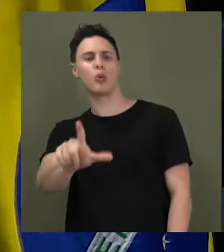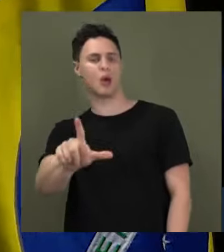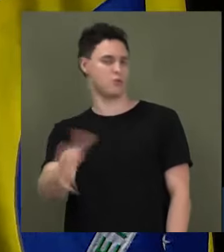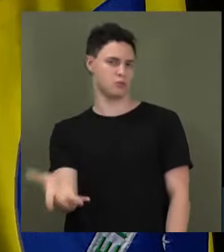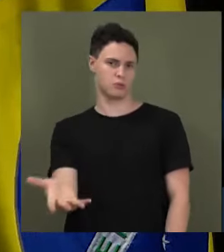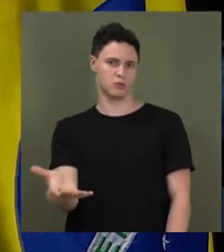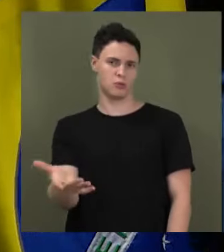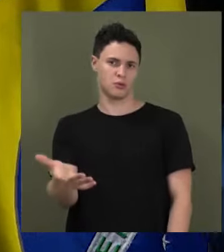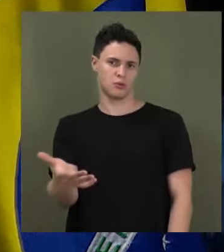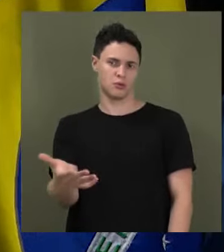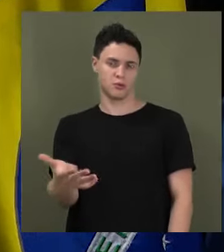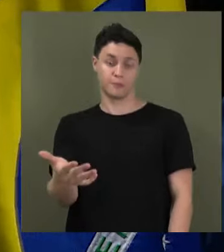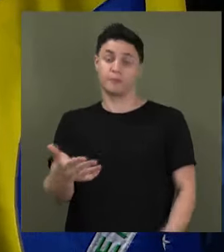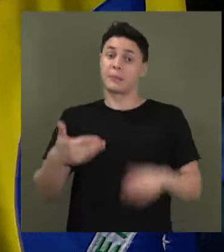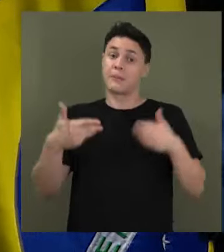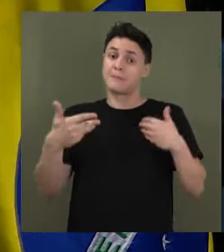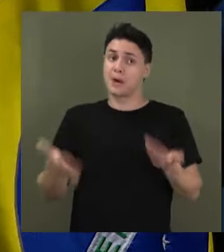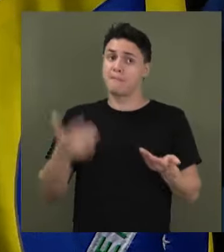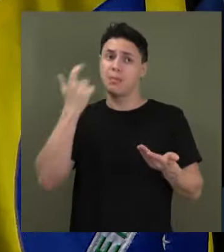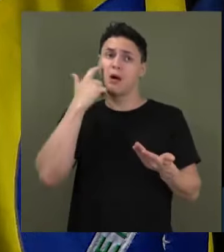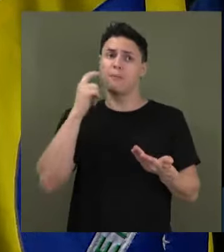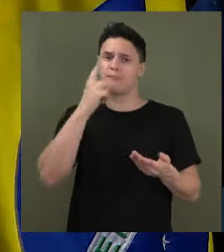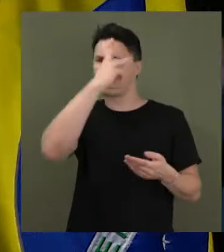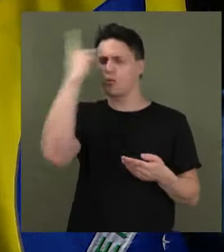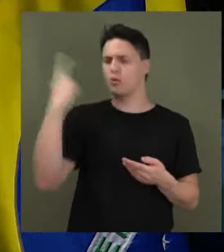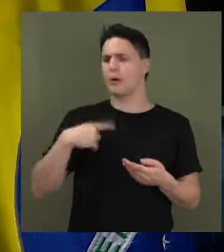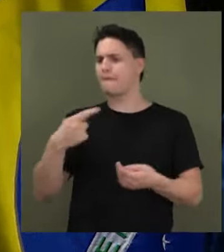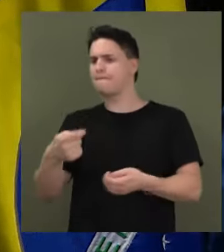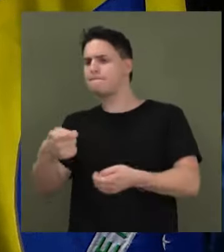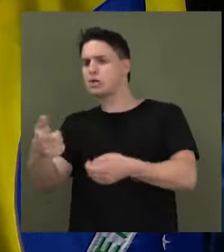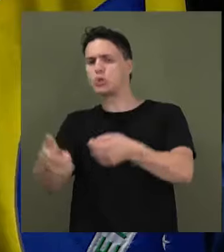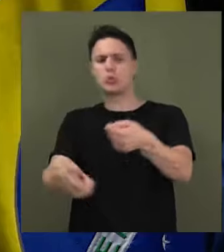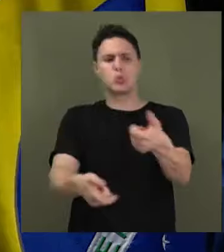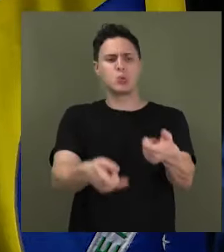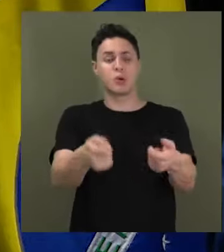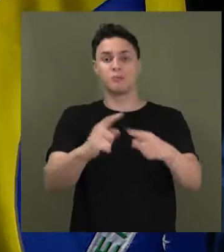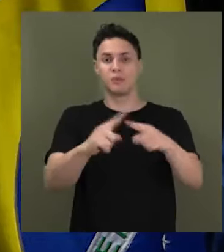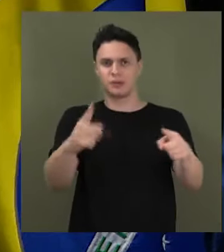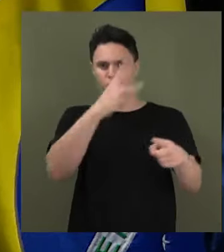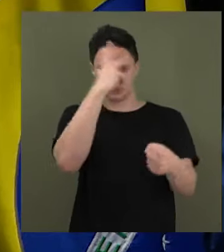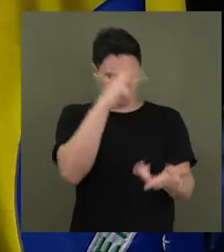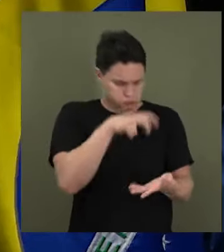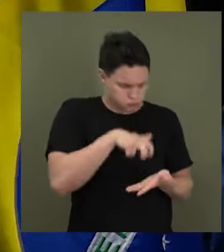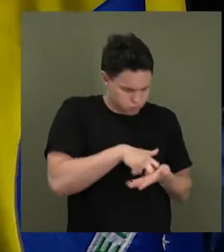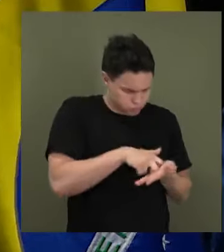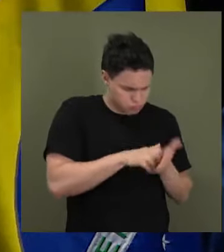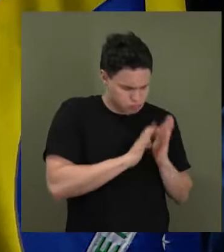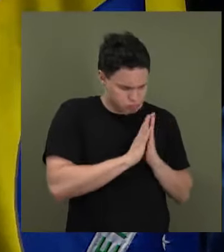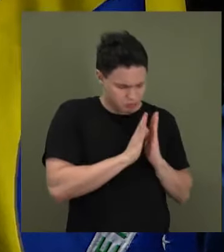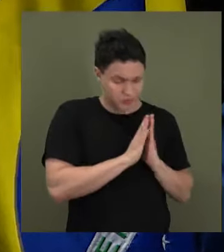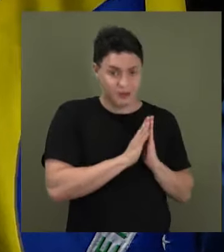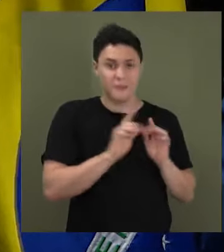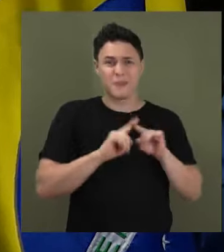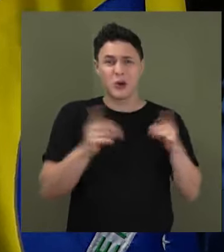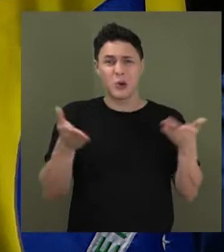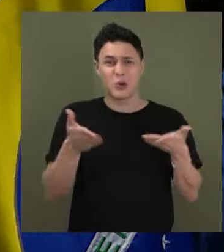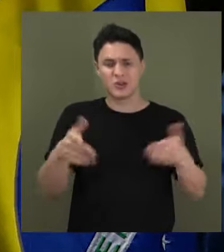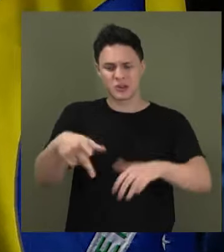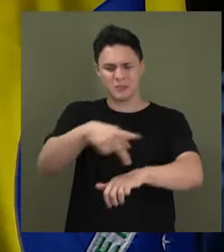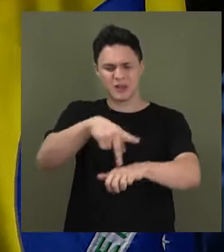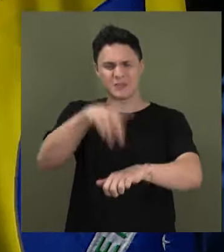poucos, mas poderosos, estão colocando de joelhos o cidadão de bem, com censura,